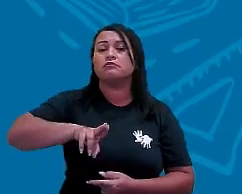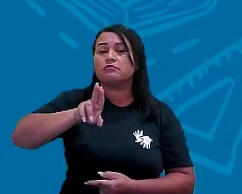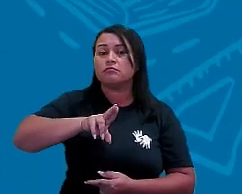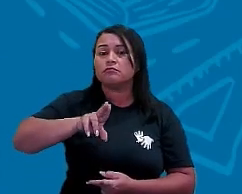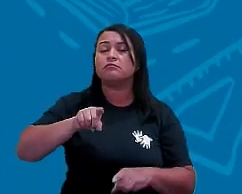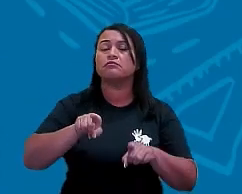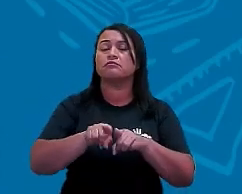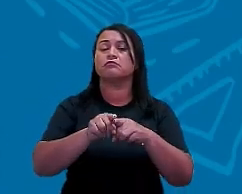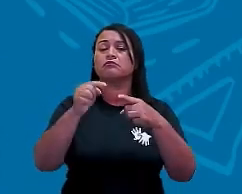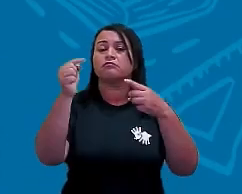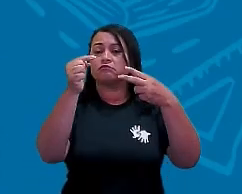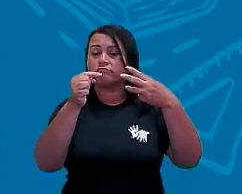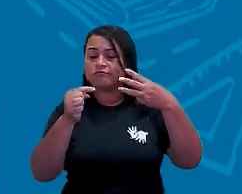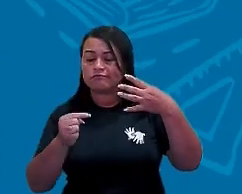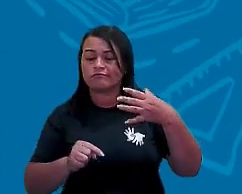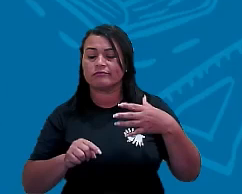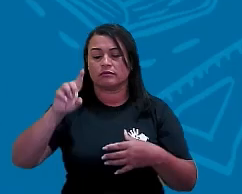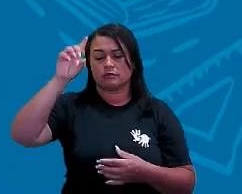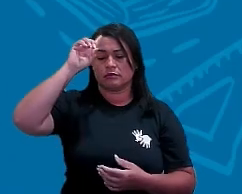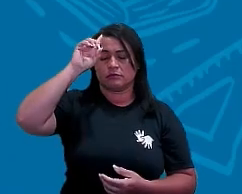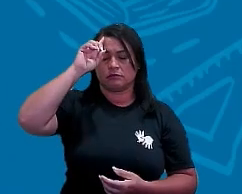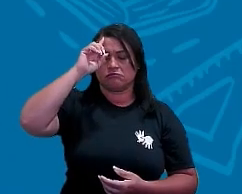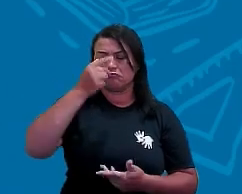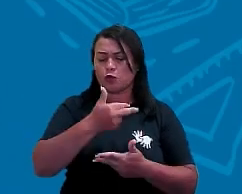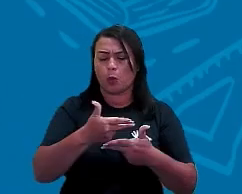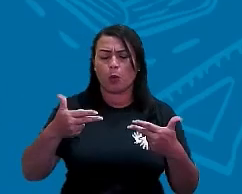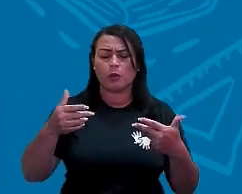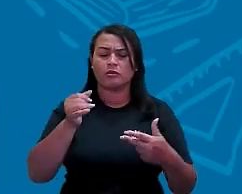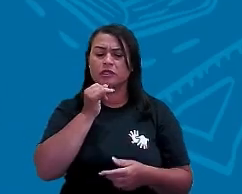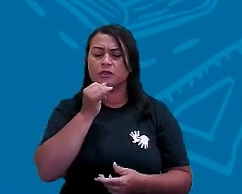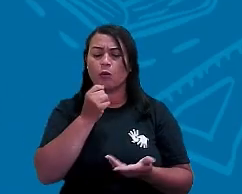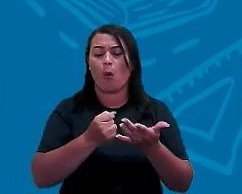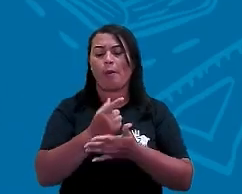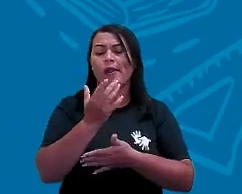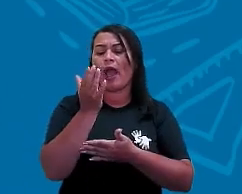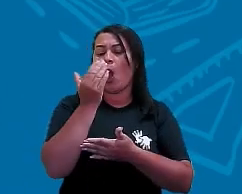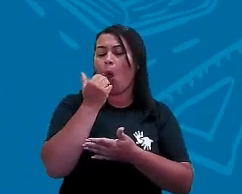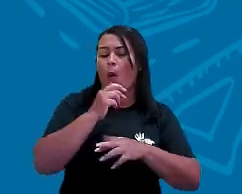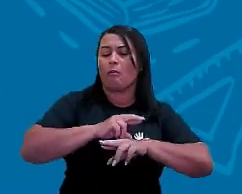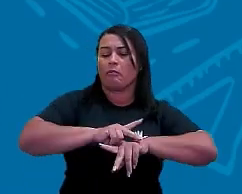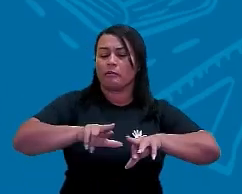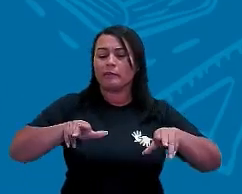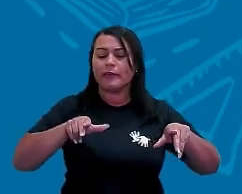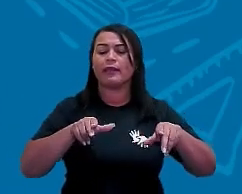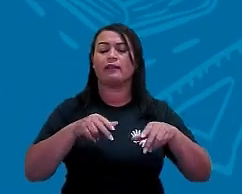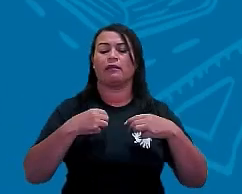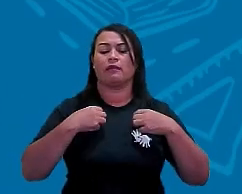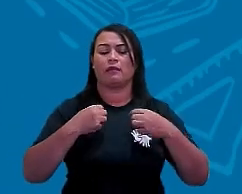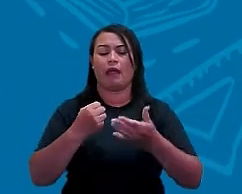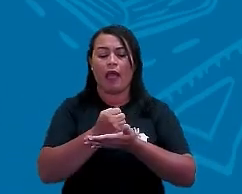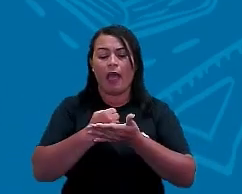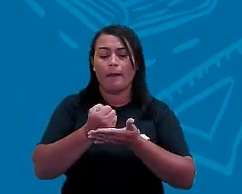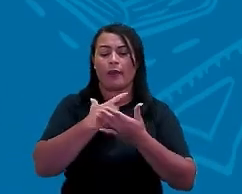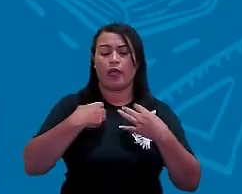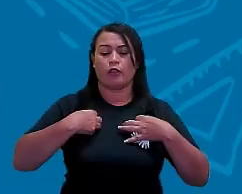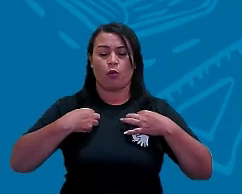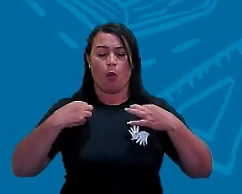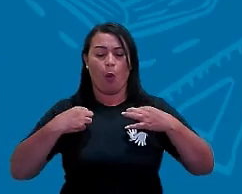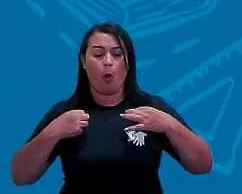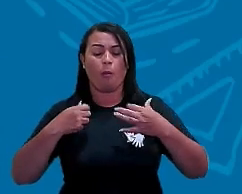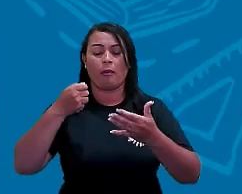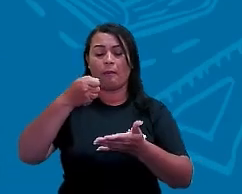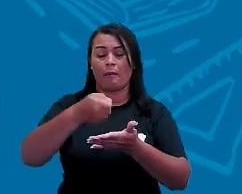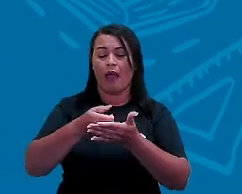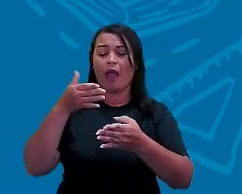essas coisinhas do dia a dia, tá certo? Então, comprar alimentos, comprar remédio, roupa,